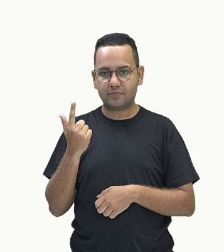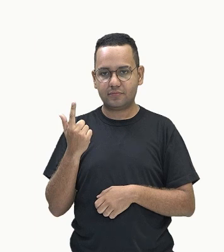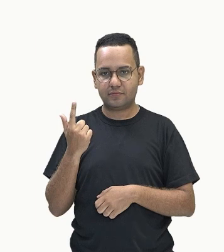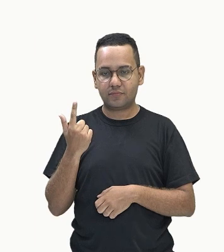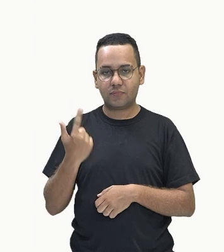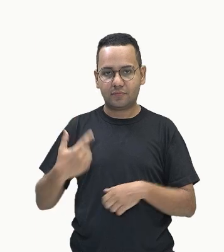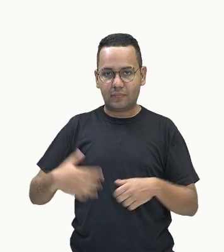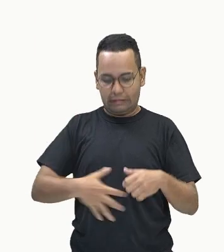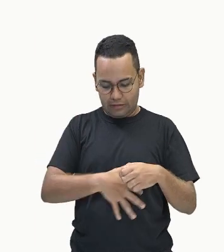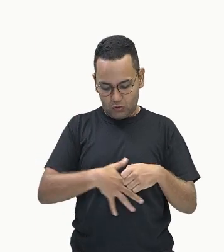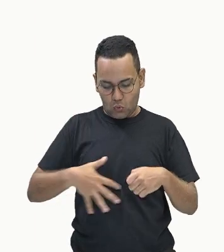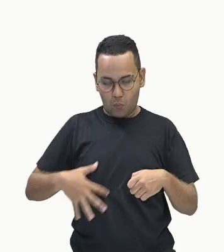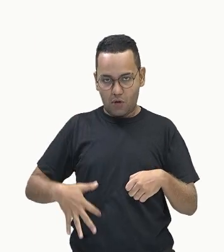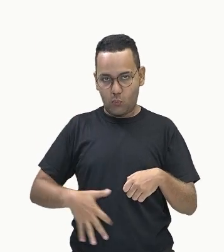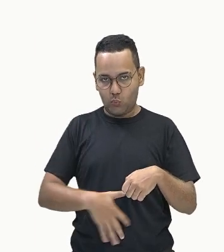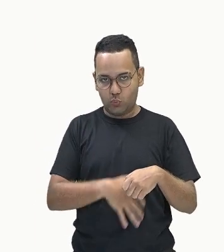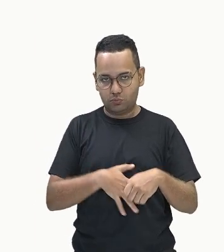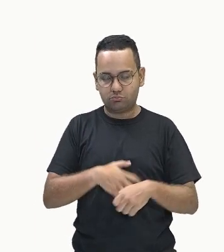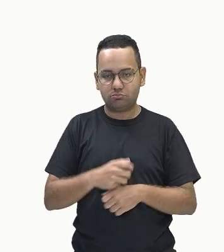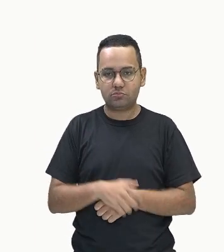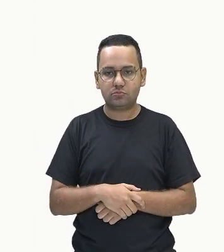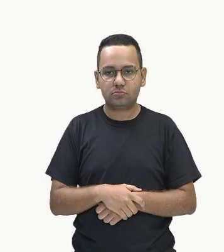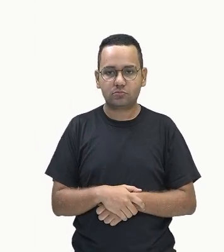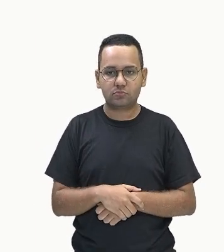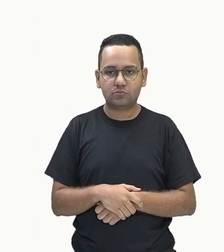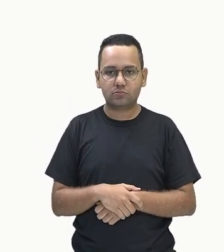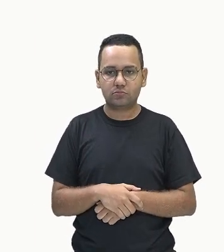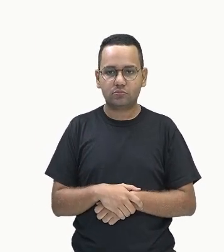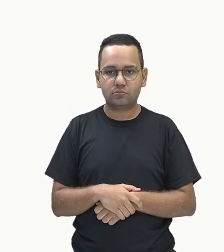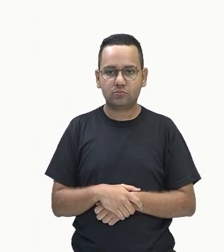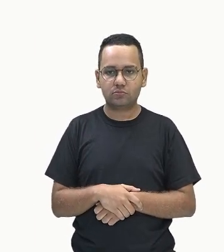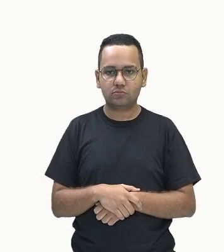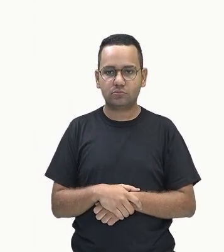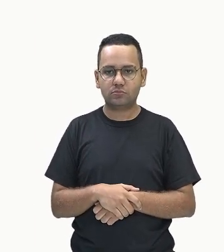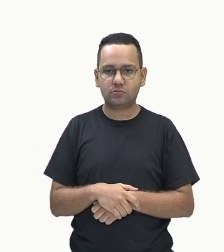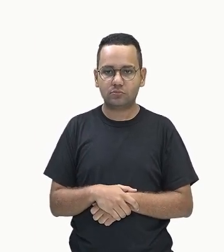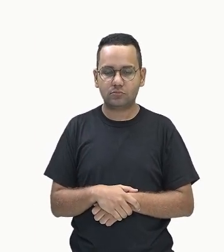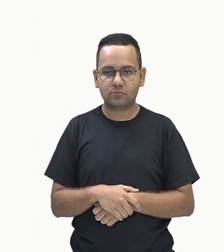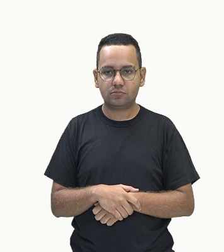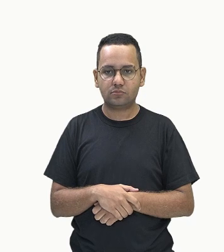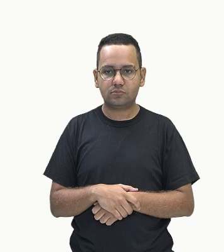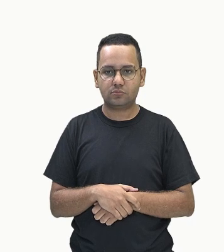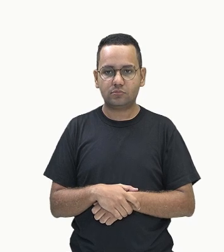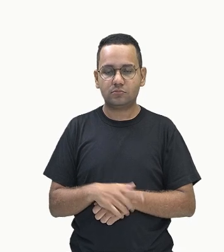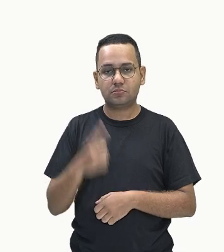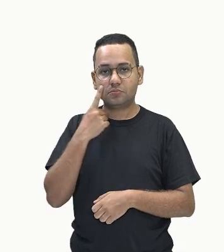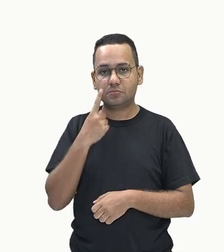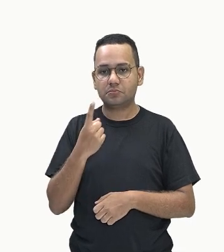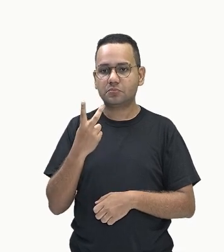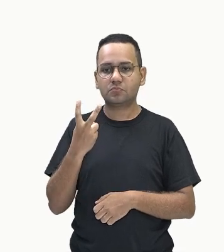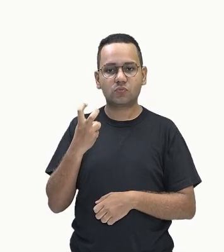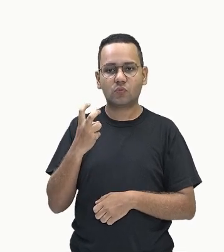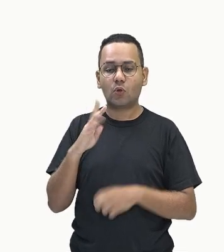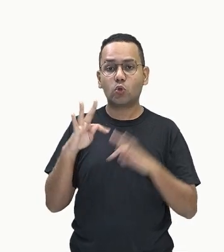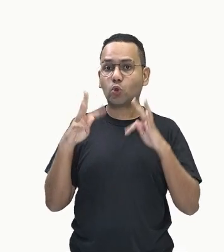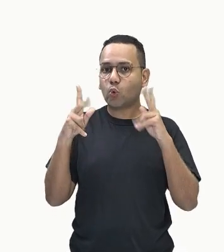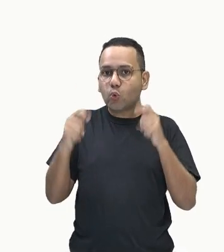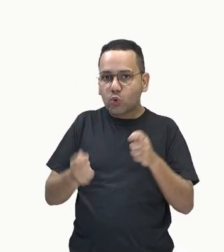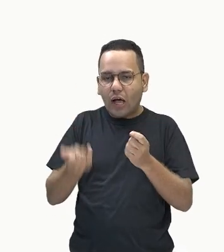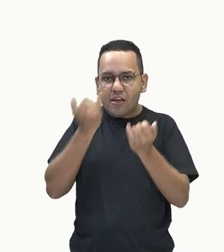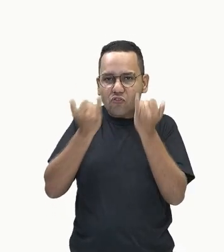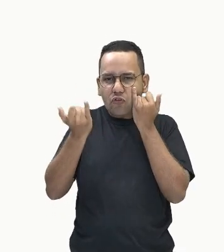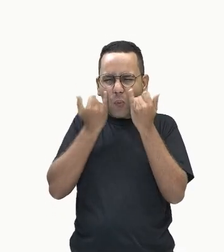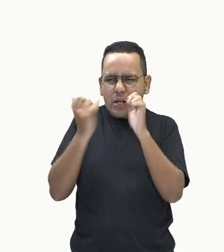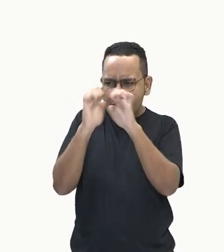estômago. Esse estômago ele foi cortado, né? Foi cortado de cima a baixo e nós estamos vendo ele por completo, né? Uma estrutura